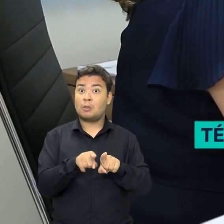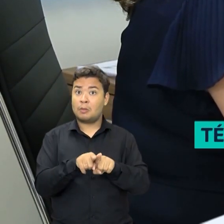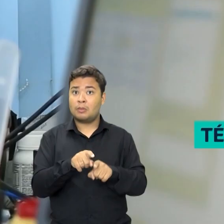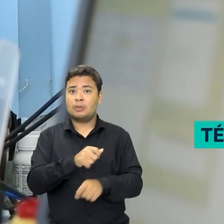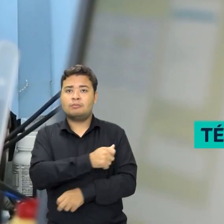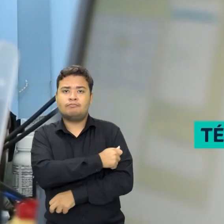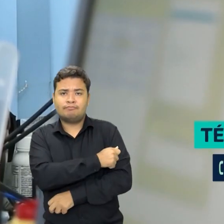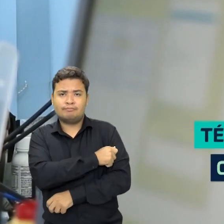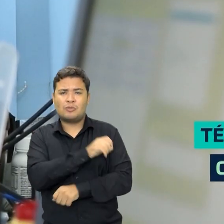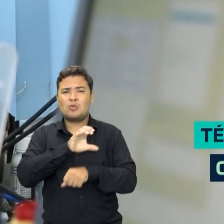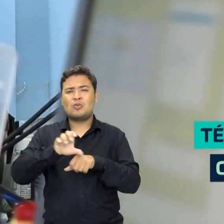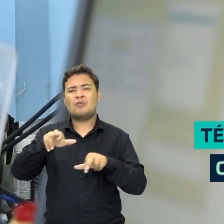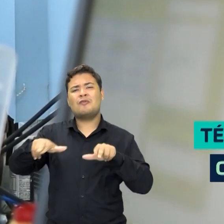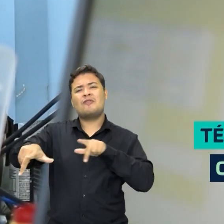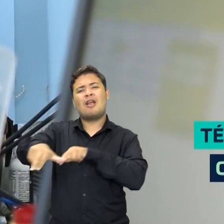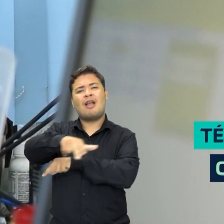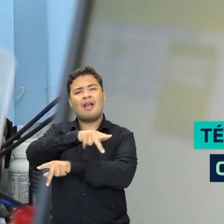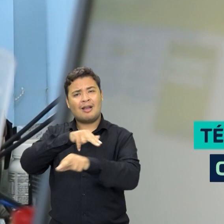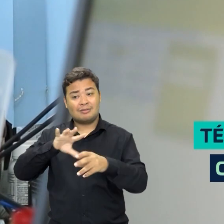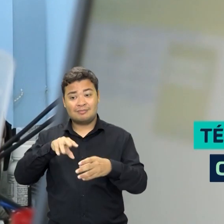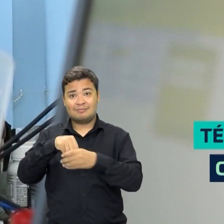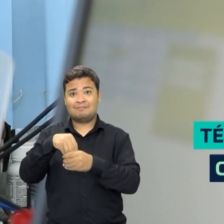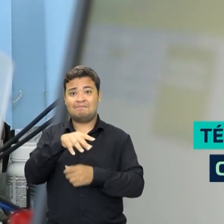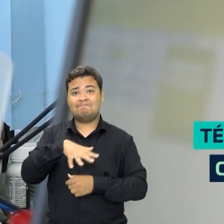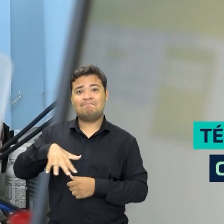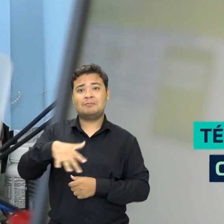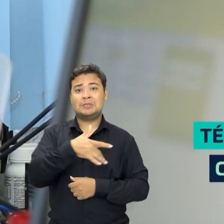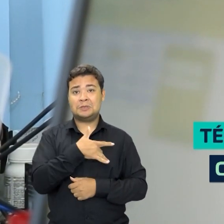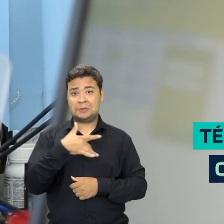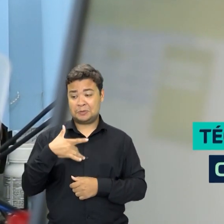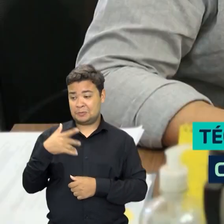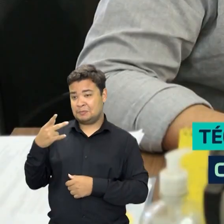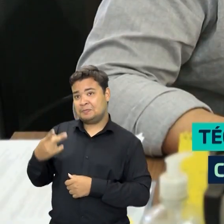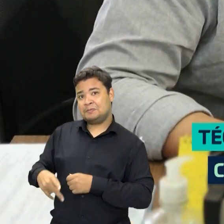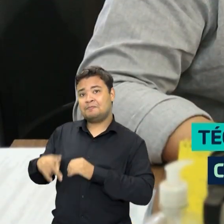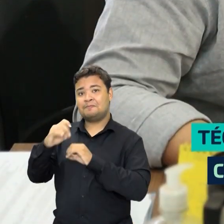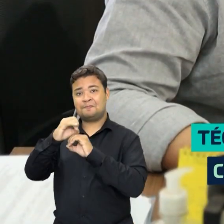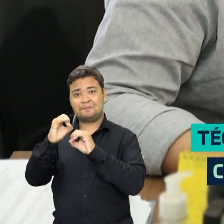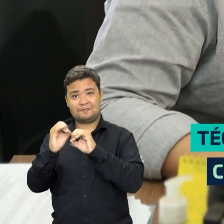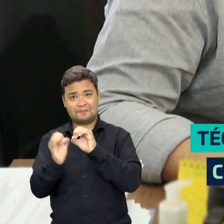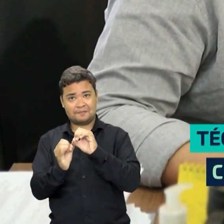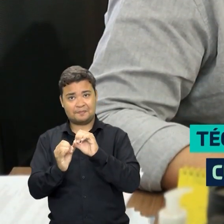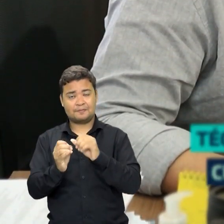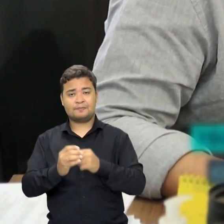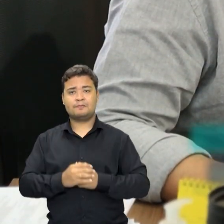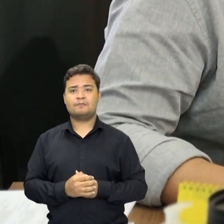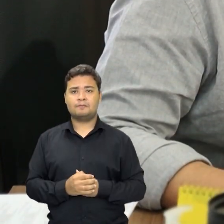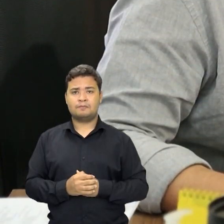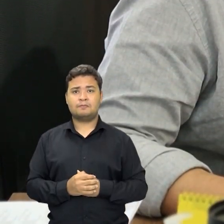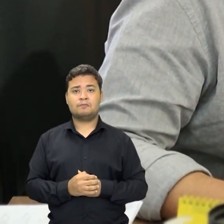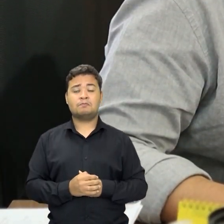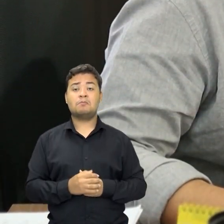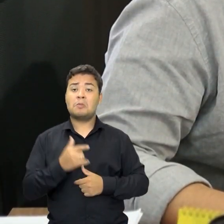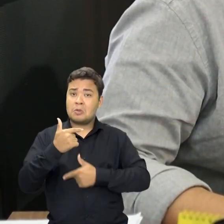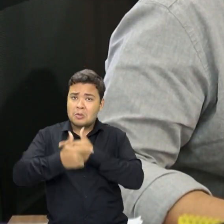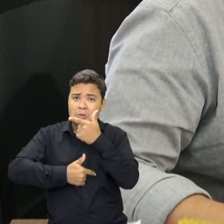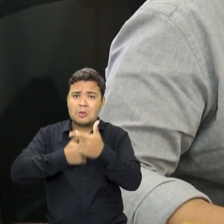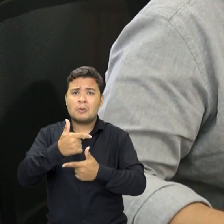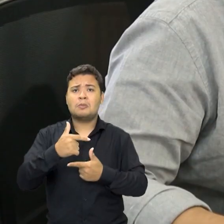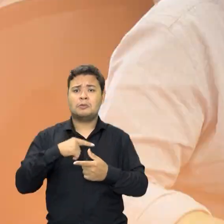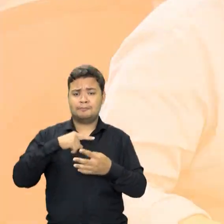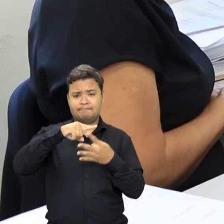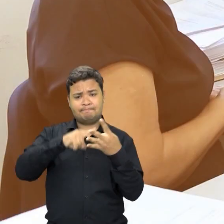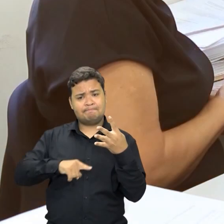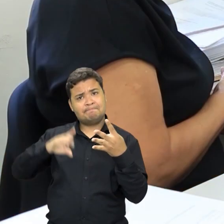administrativos e alunos dos mais variados cursos da área da saúde da Universidade Federal de Goiás. O trabalho da Fundação